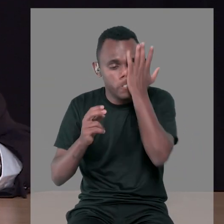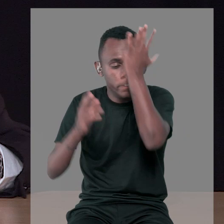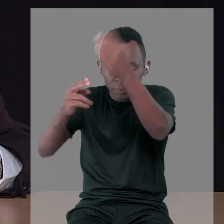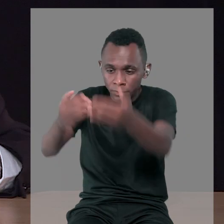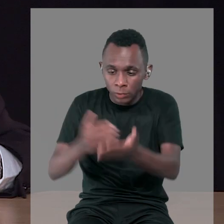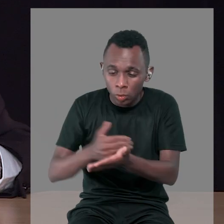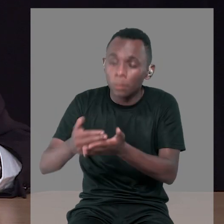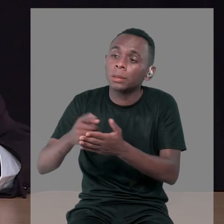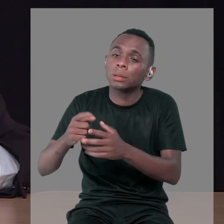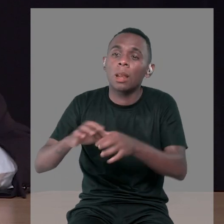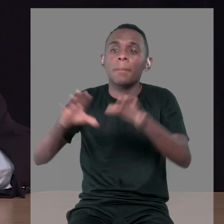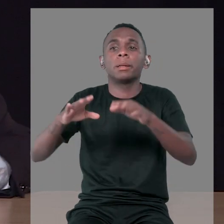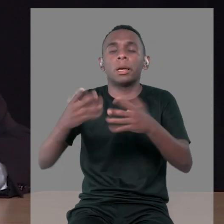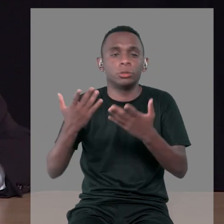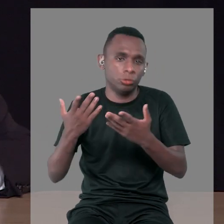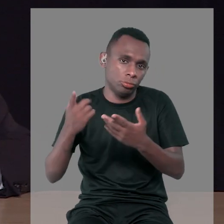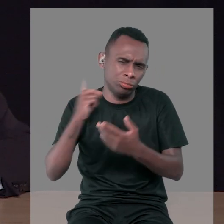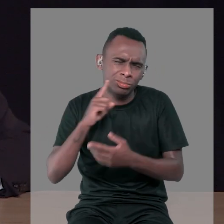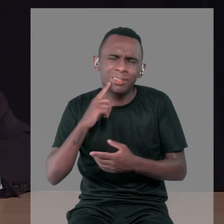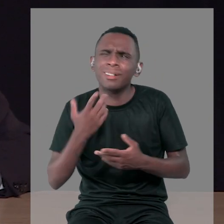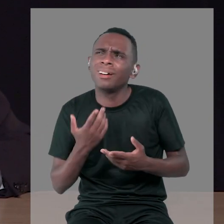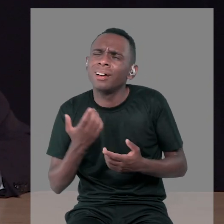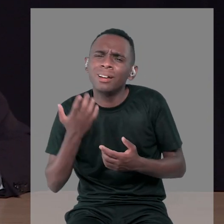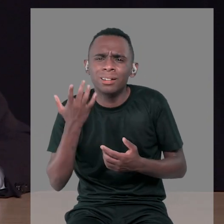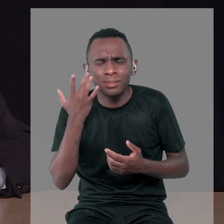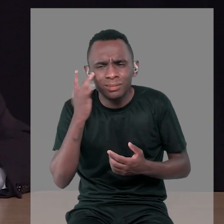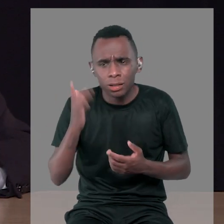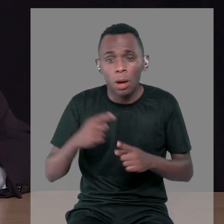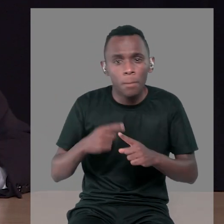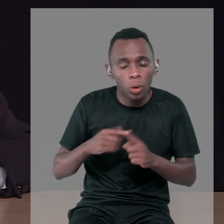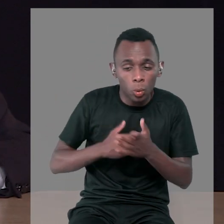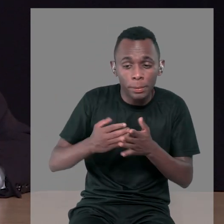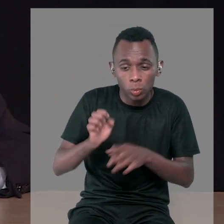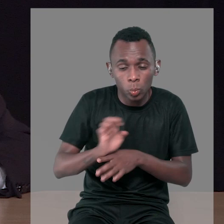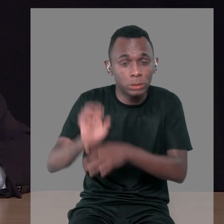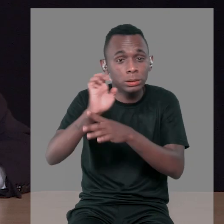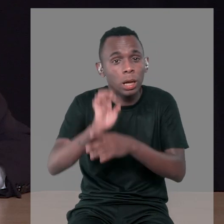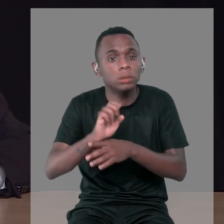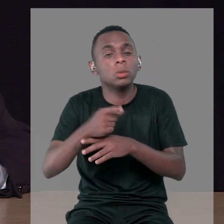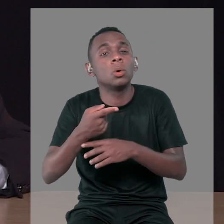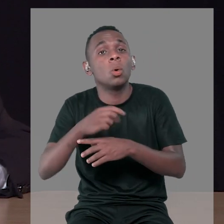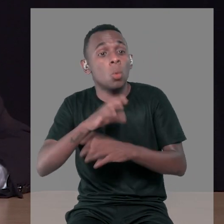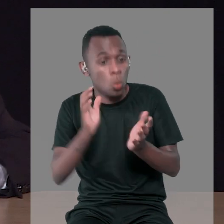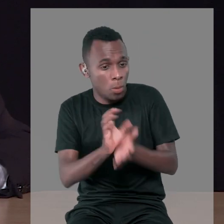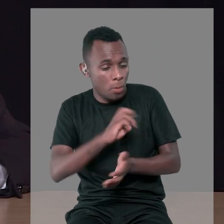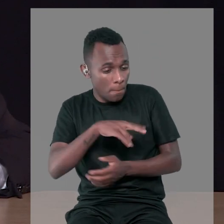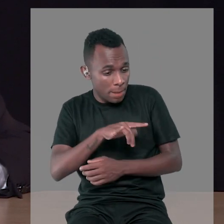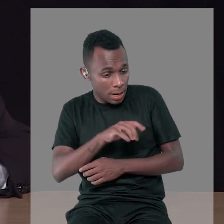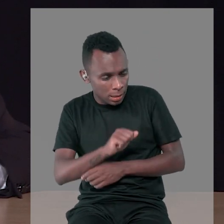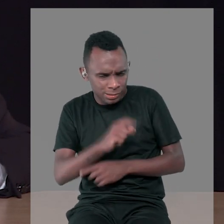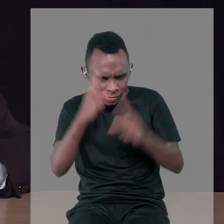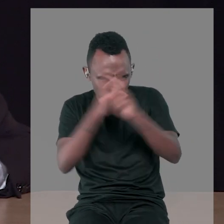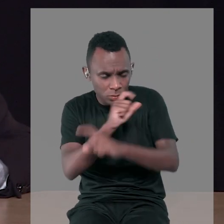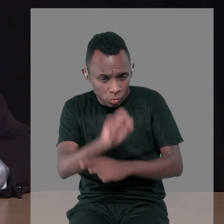É uma esquisitice porque, uma vez constituído o Estado, uma milícia dificilmente poderá, né, ser ela